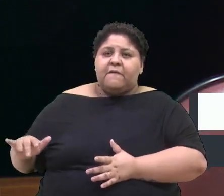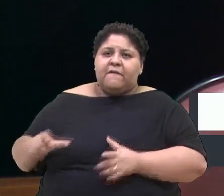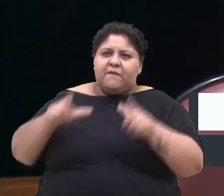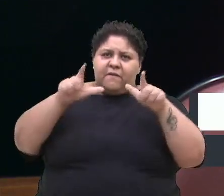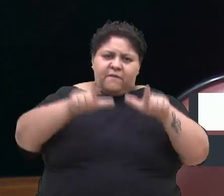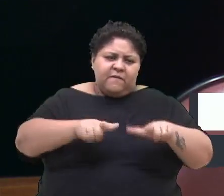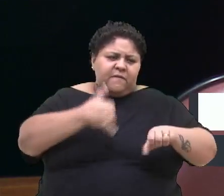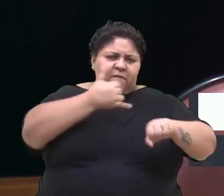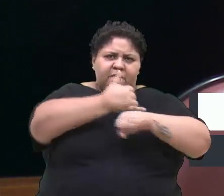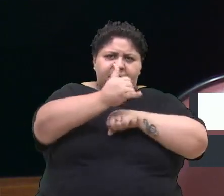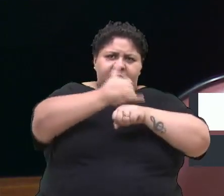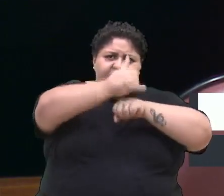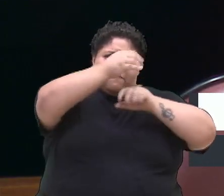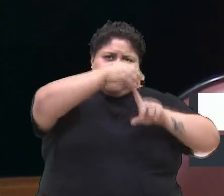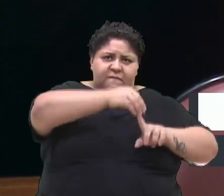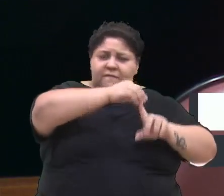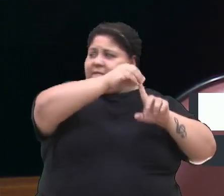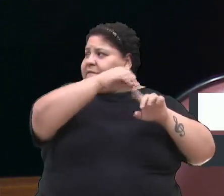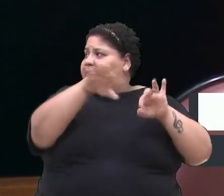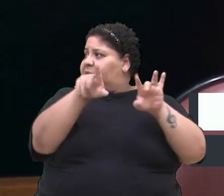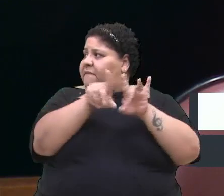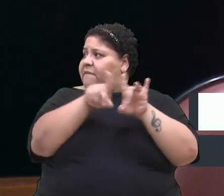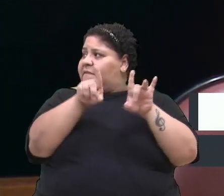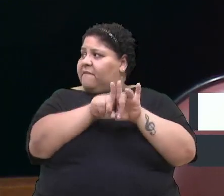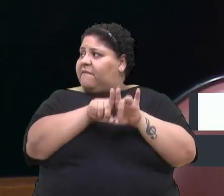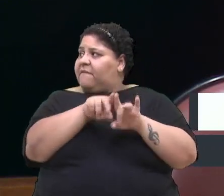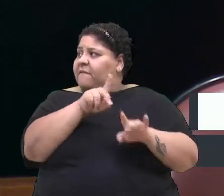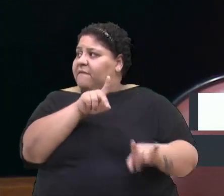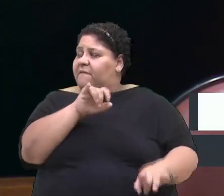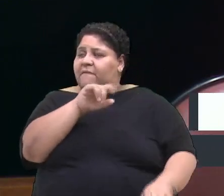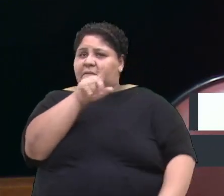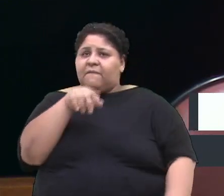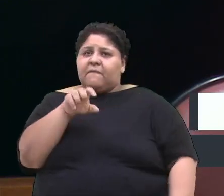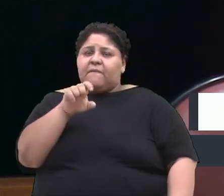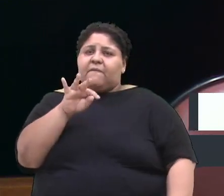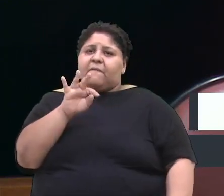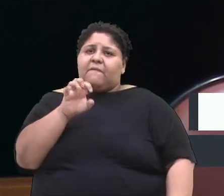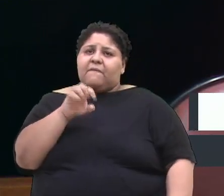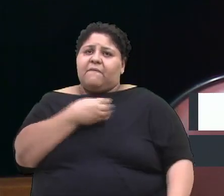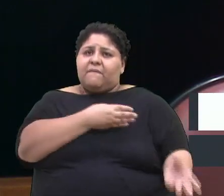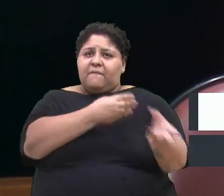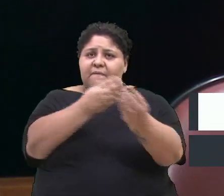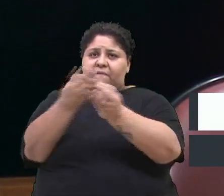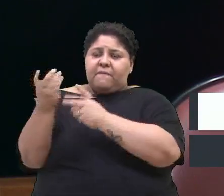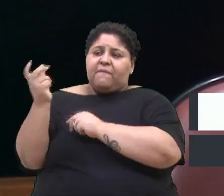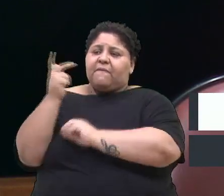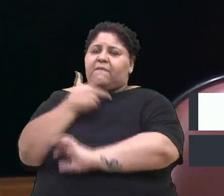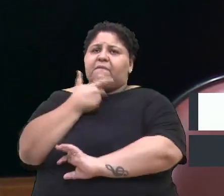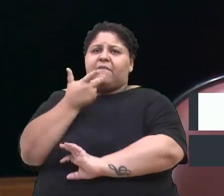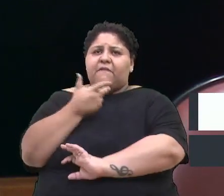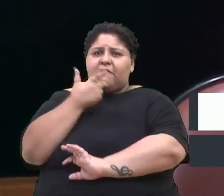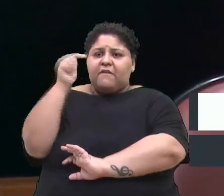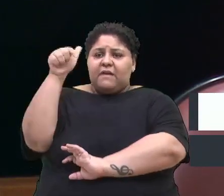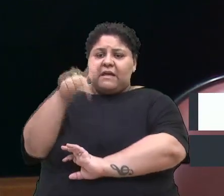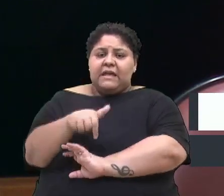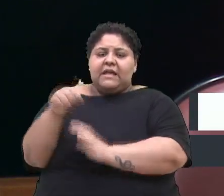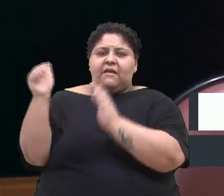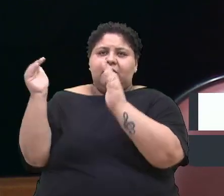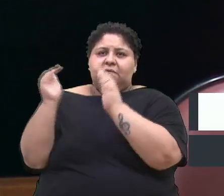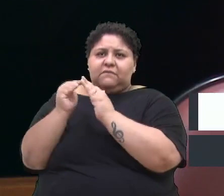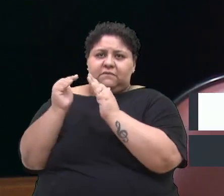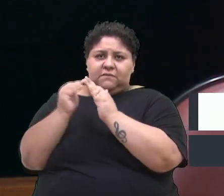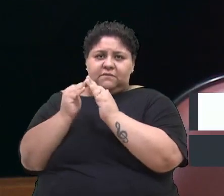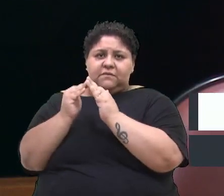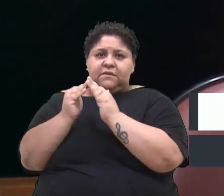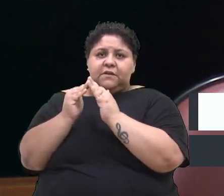de lideranças, e inclusive do seu Pizzetti, e de muitos outros que se fala muitas vezes aqui nessa casa,